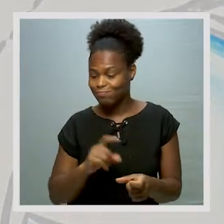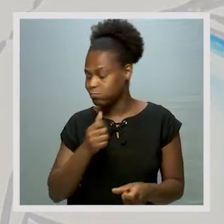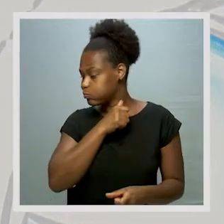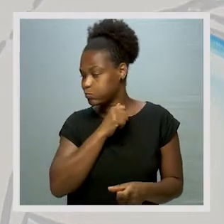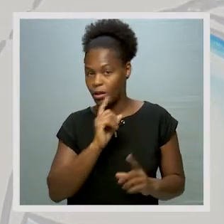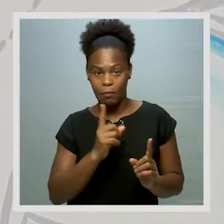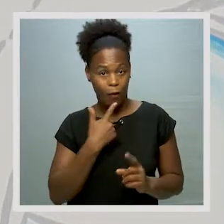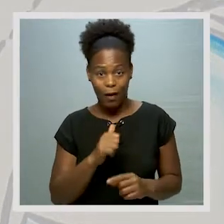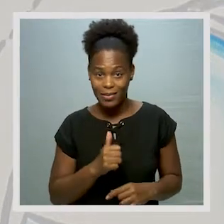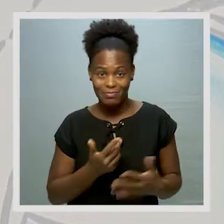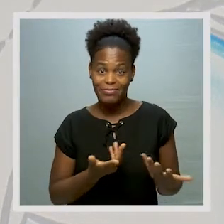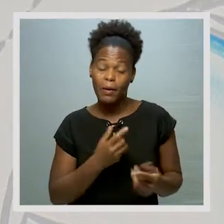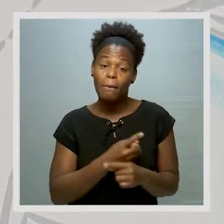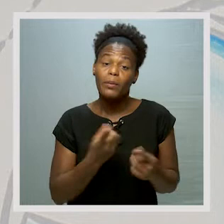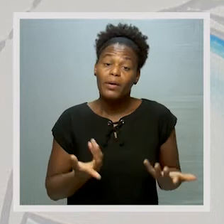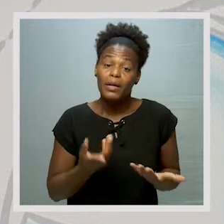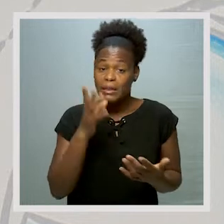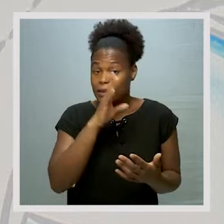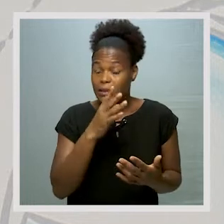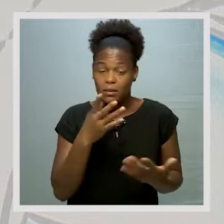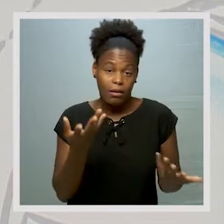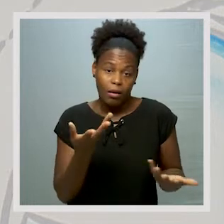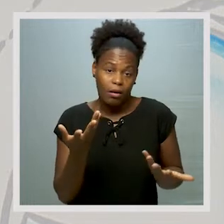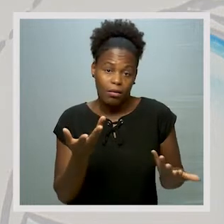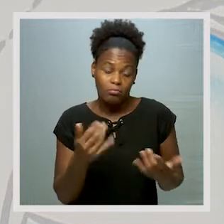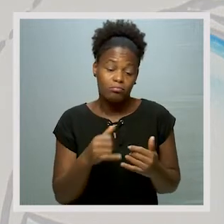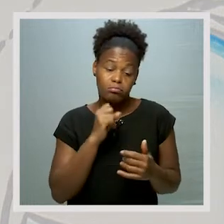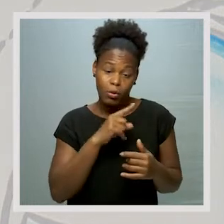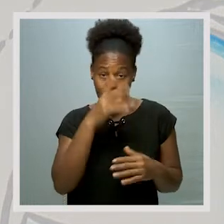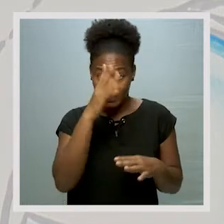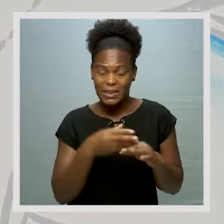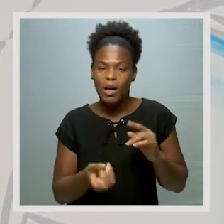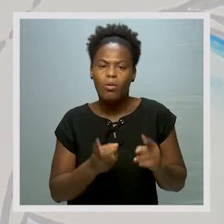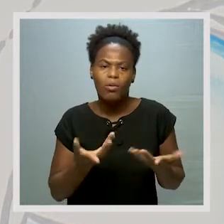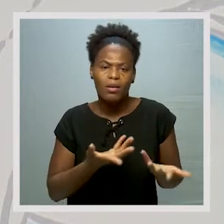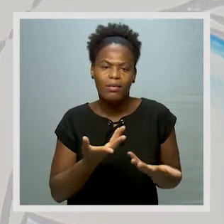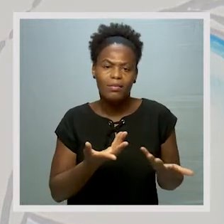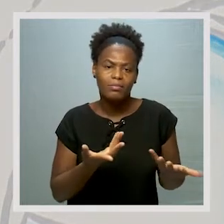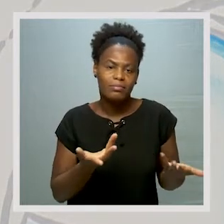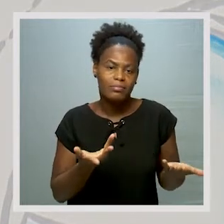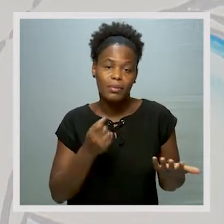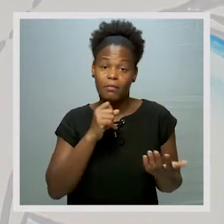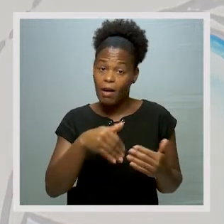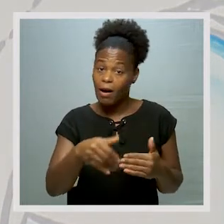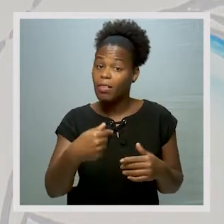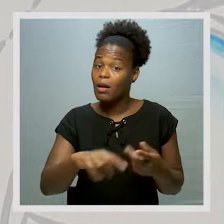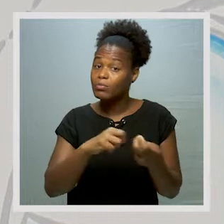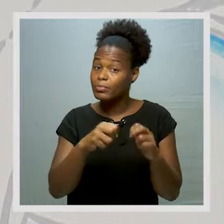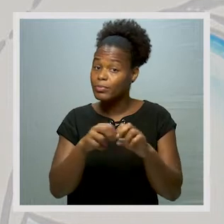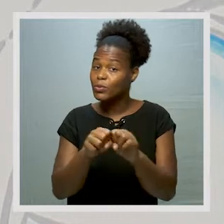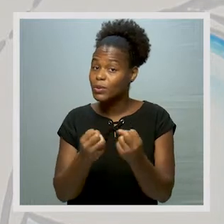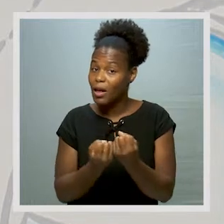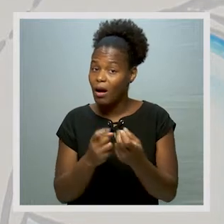ficar indiferente. Por quê? Senão vai acontecer o quê? Vai haver